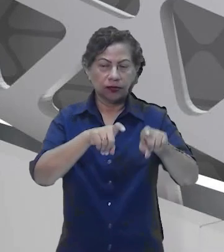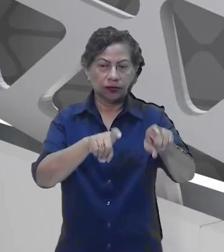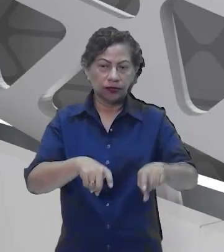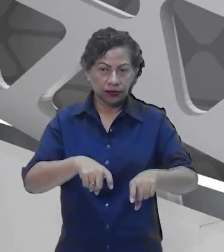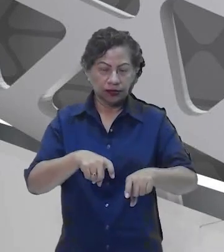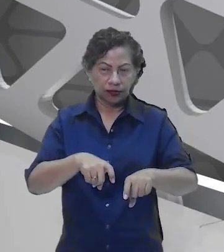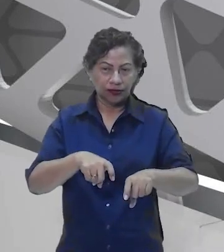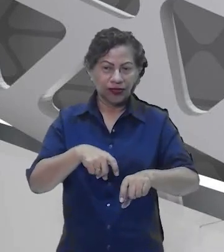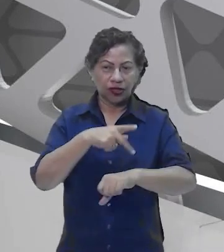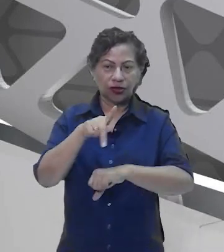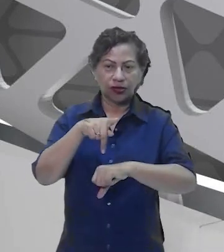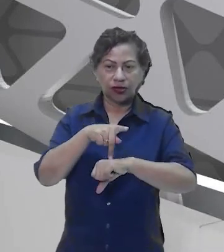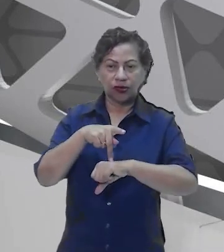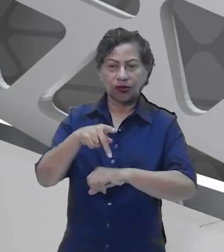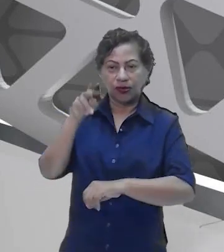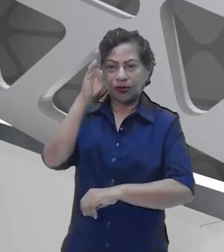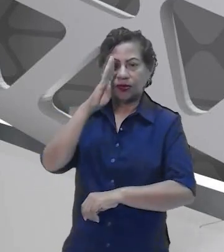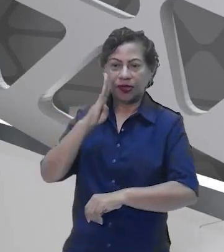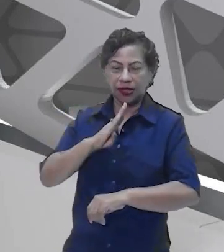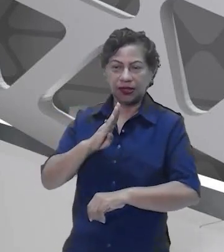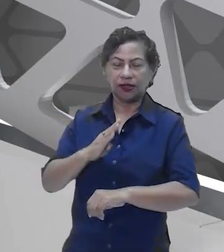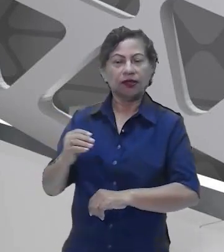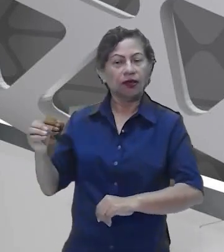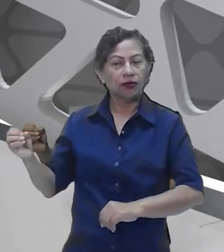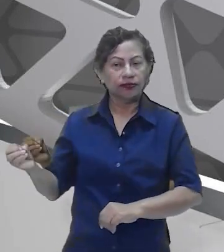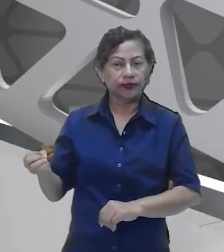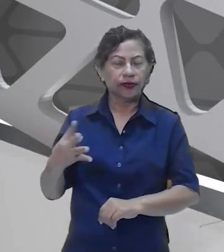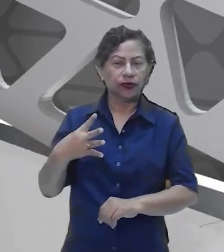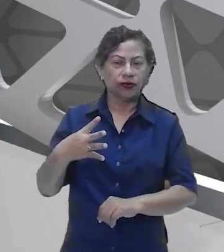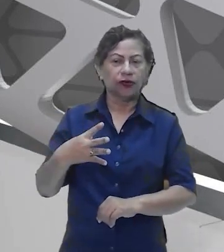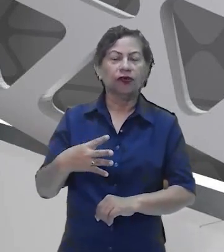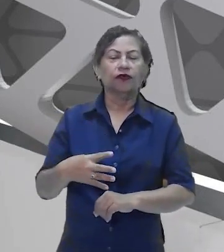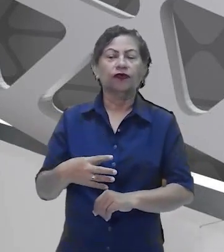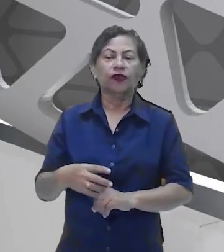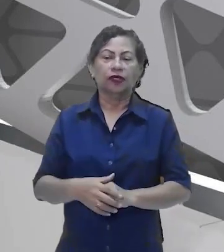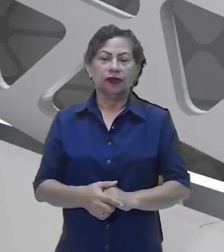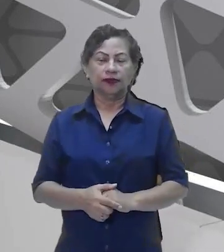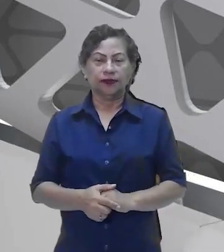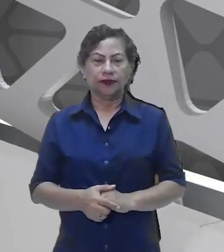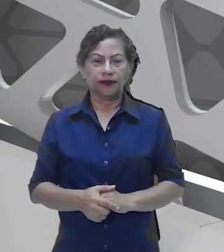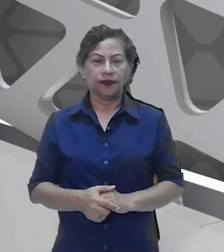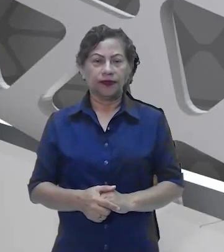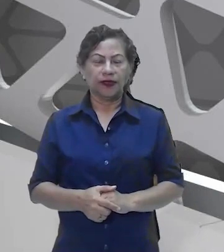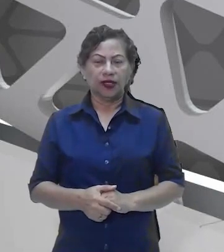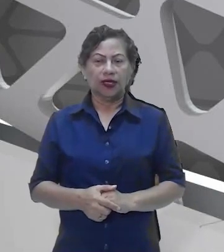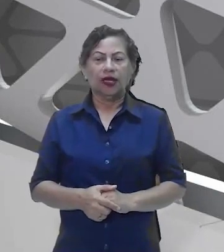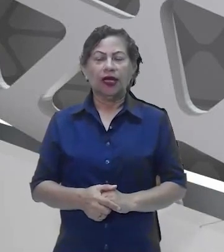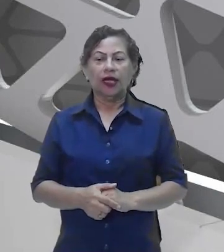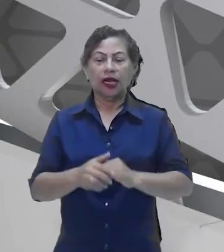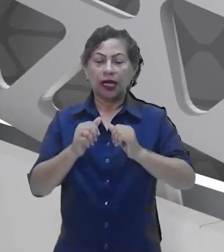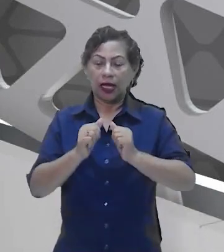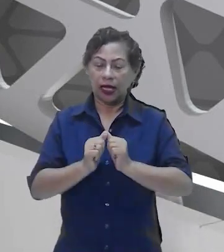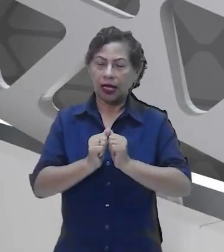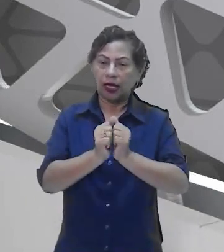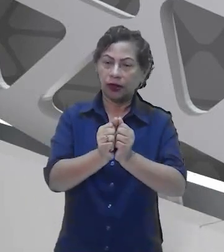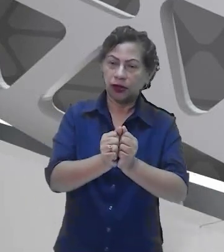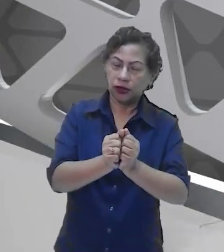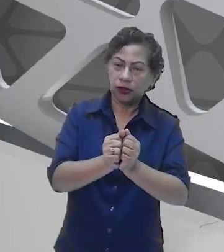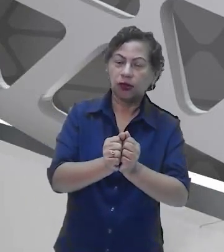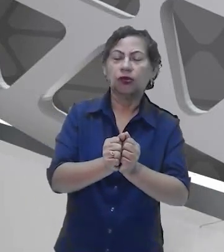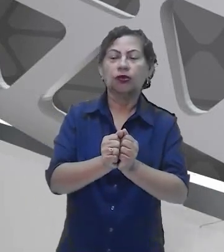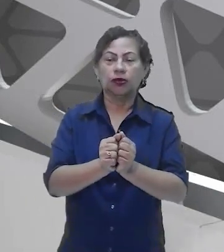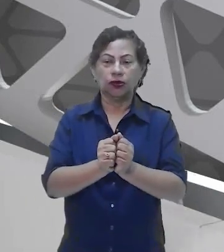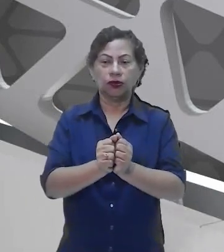brasileiro. E essa modernização, ela veio acompanhada do desenvolvimento da atividade